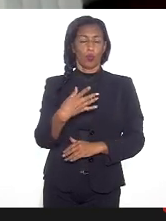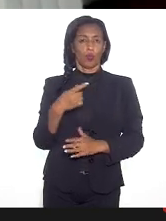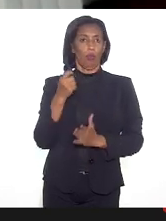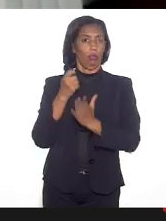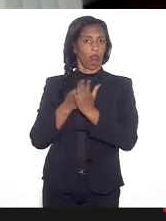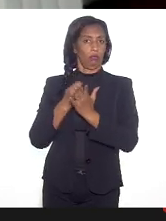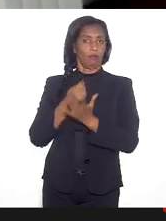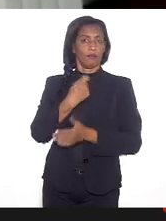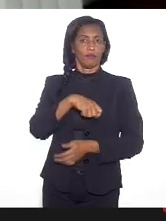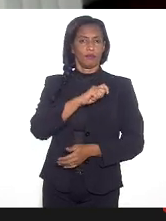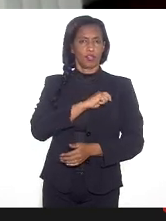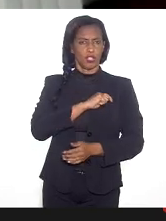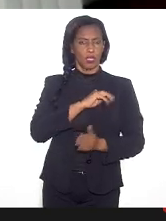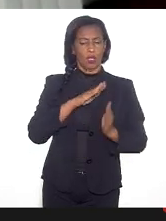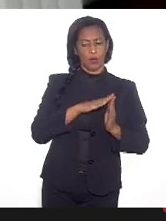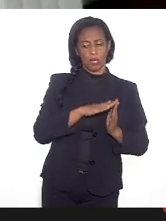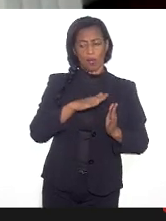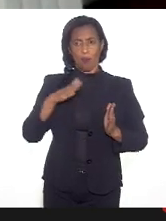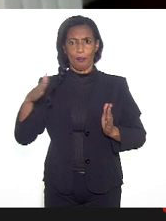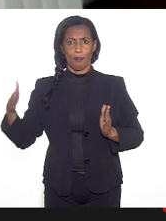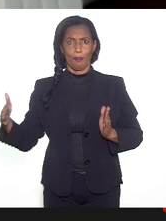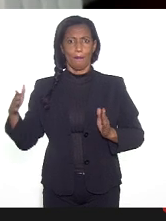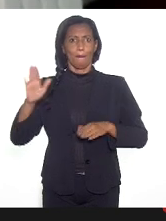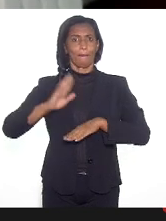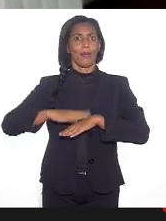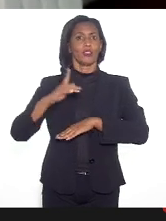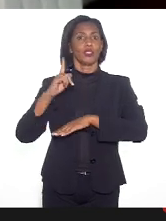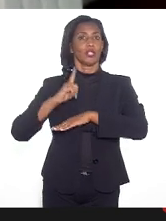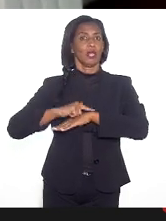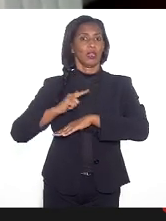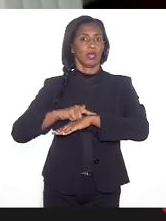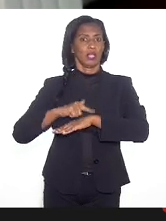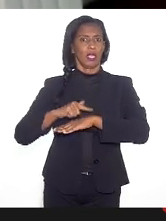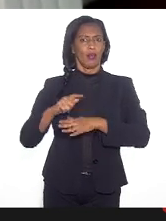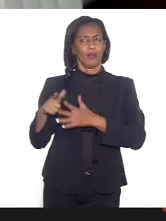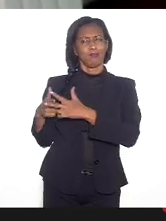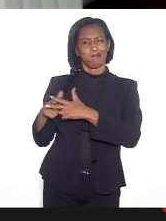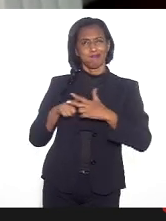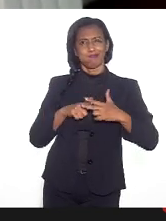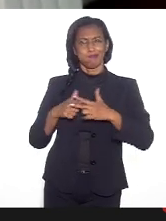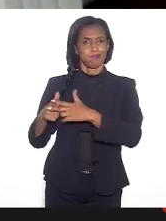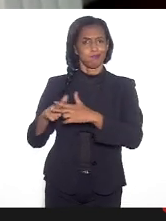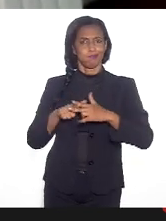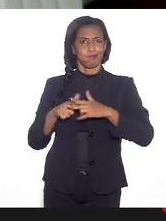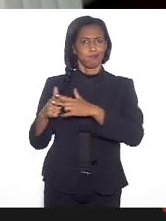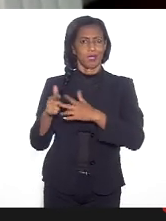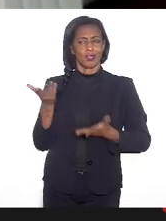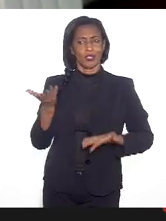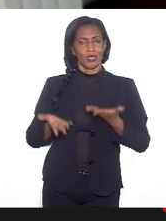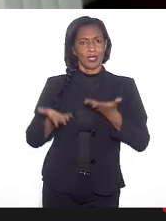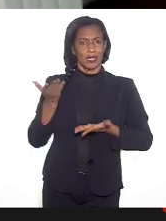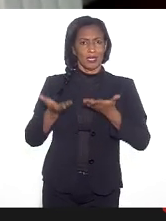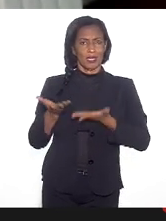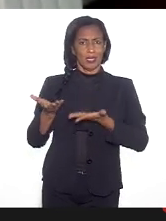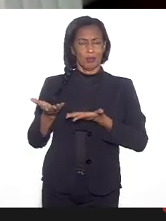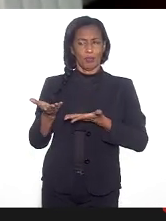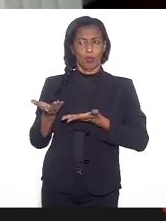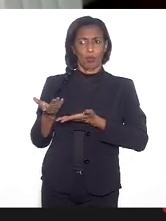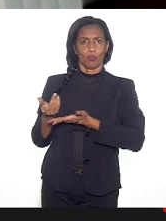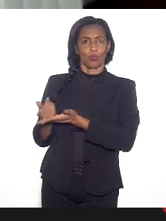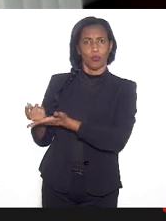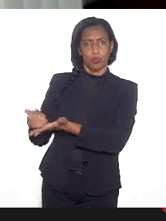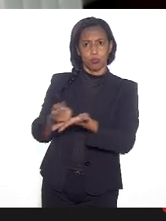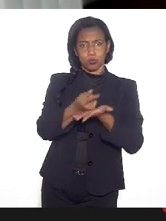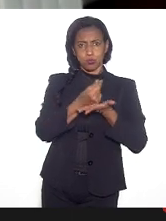que estende por mais tempo o período de ajuste, de reequilíbrio das contas do Estado. E a